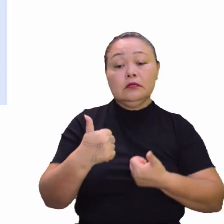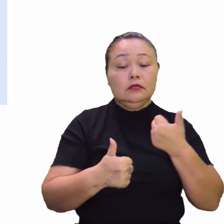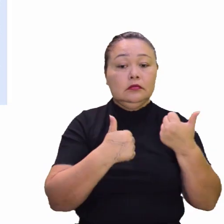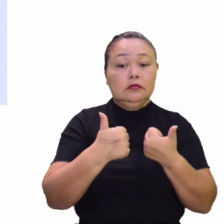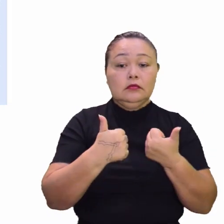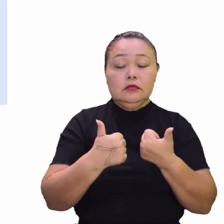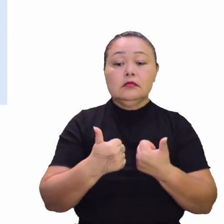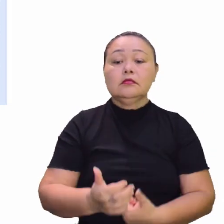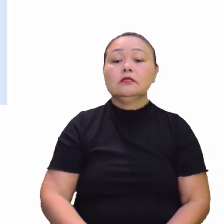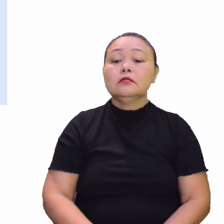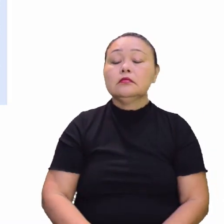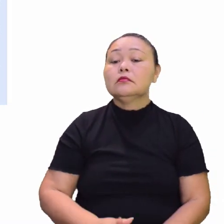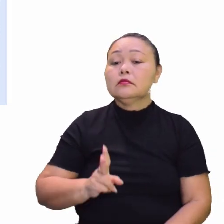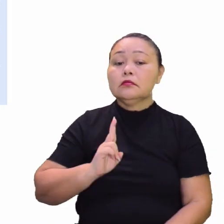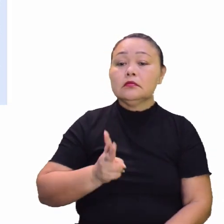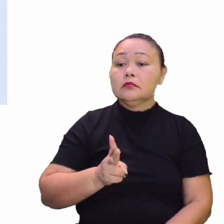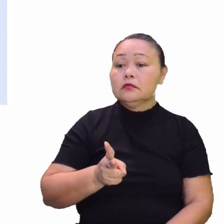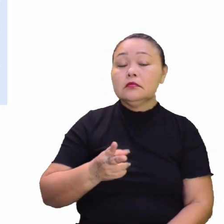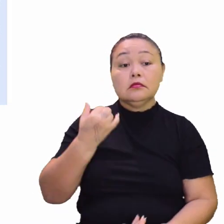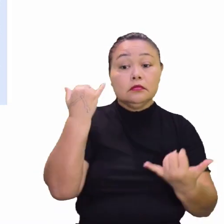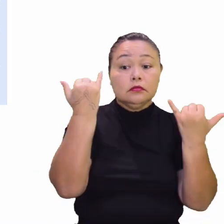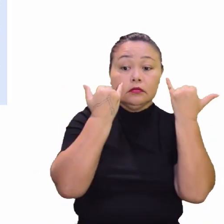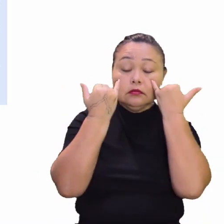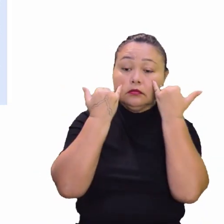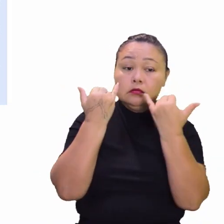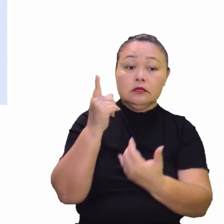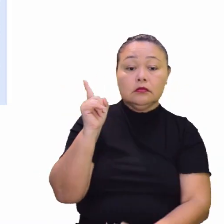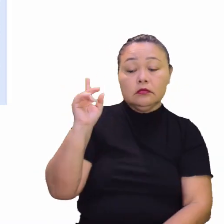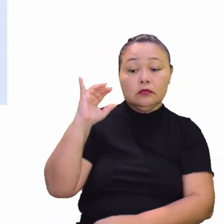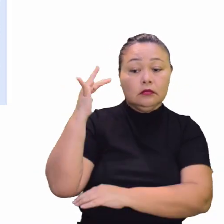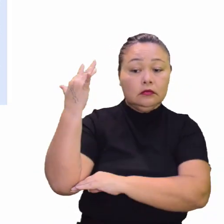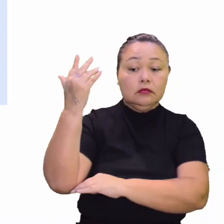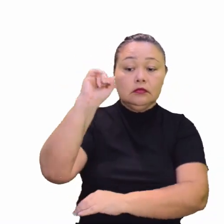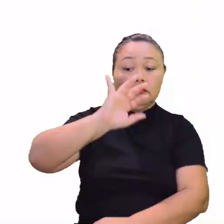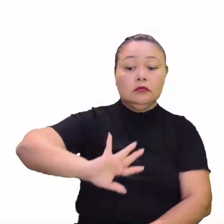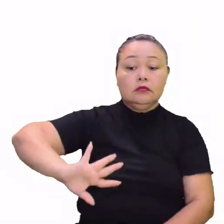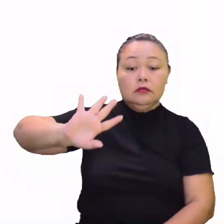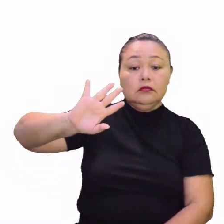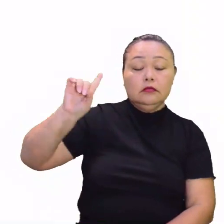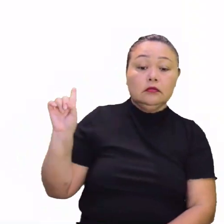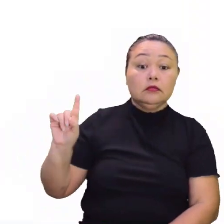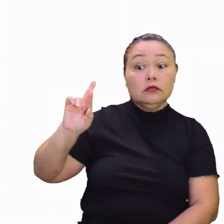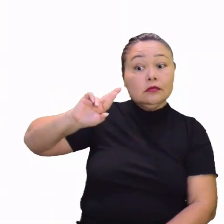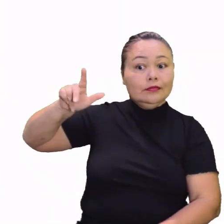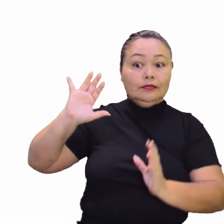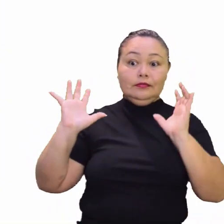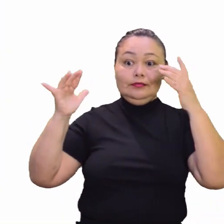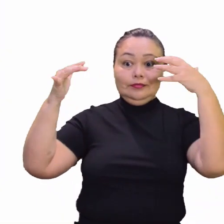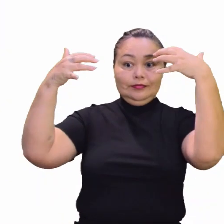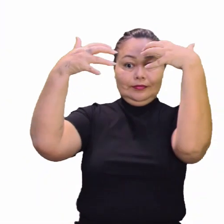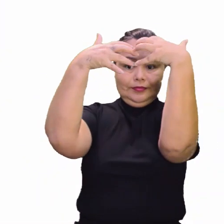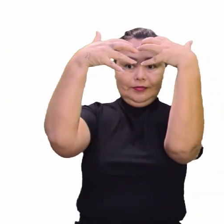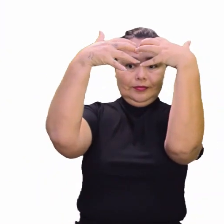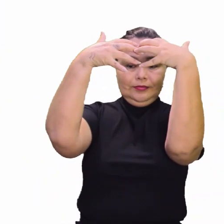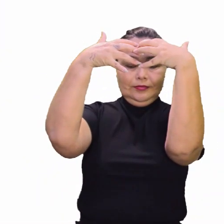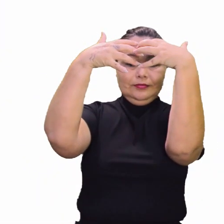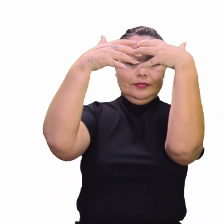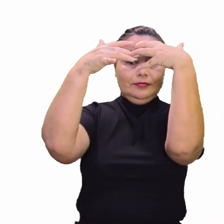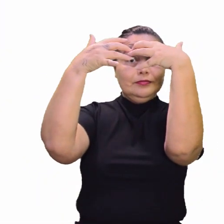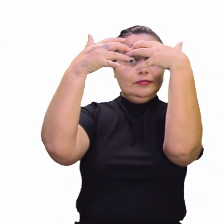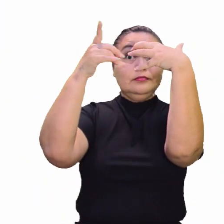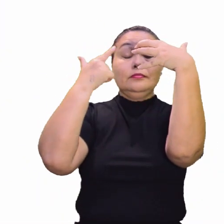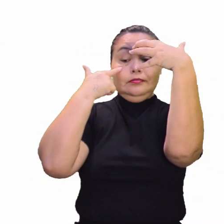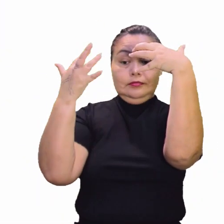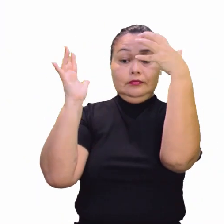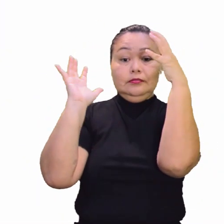Beleza. Vamos lá. Avançando para mais informações. Olha a imagem. Presta atenção aí, como é diferente daquela ombrófila aberta.